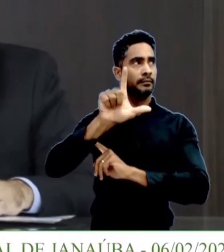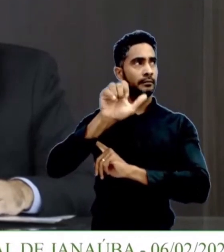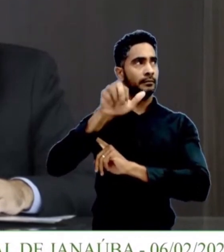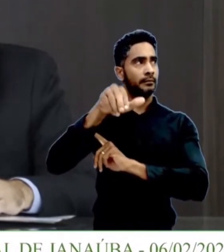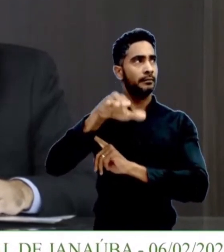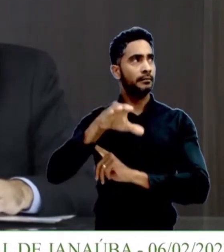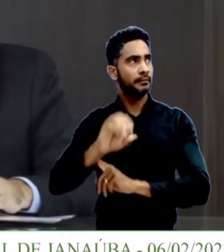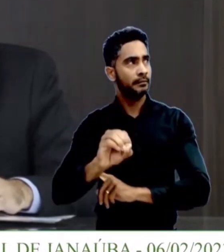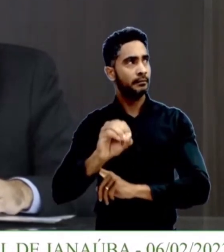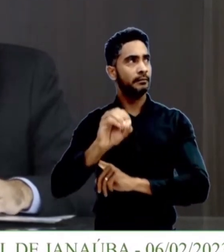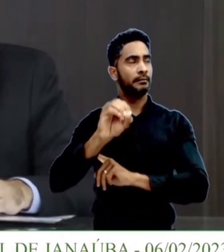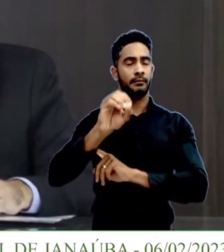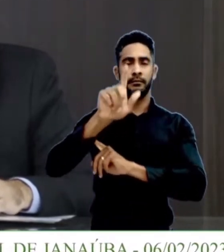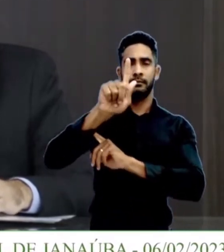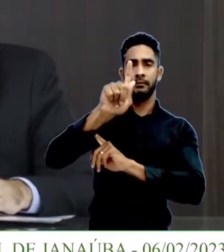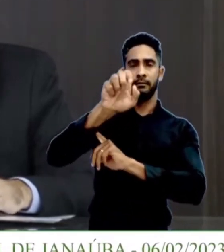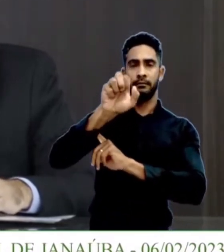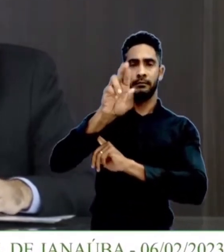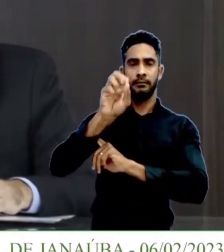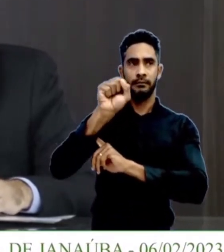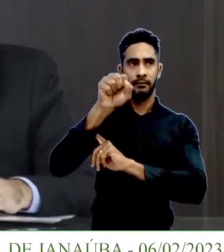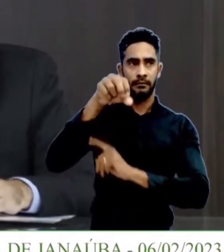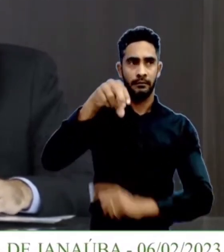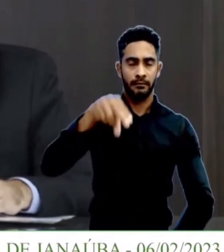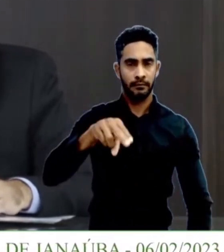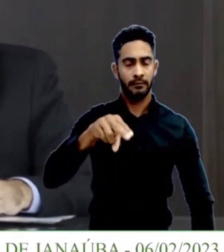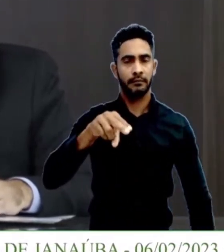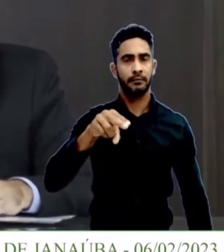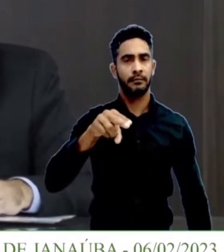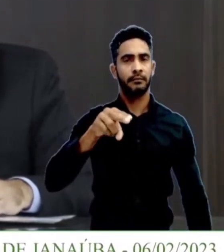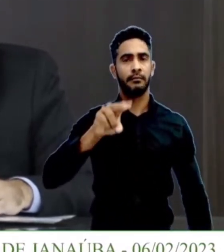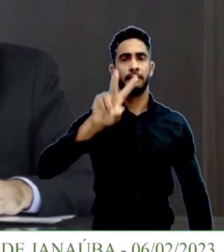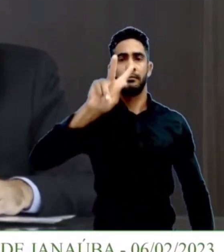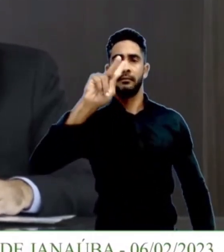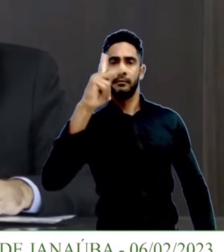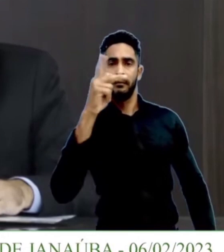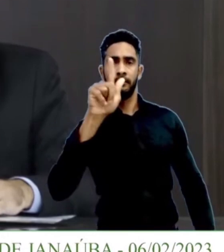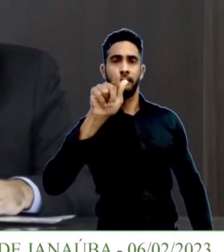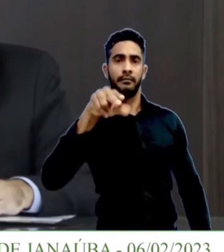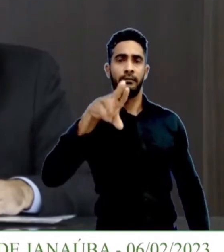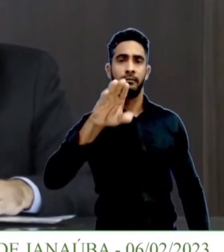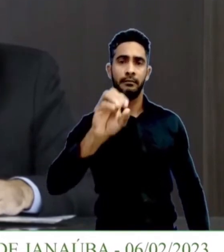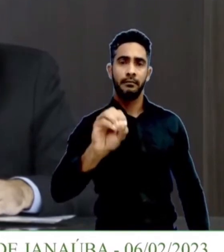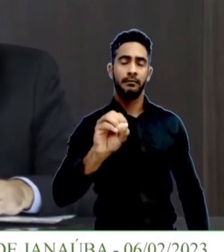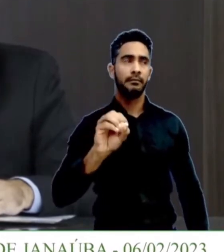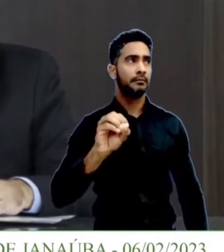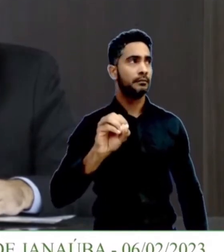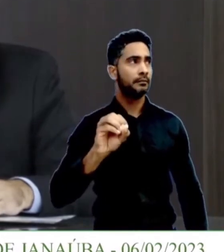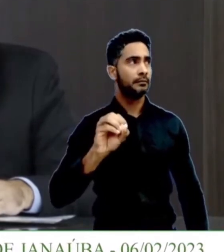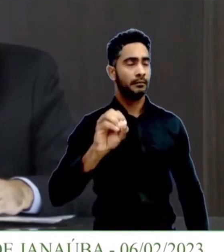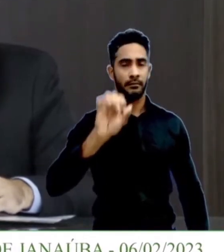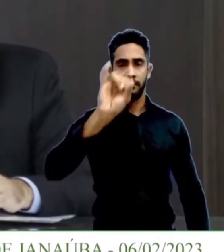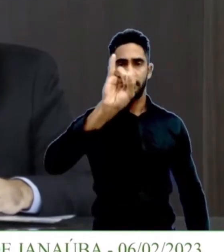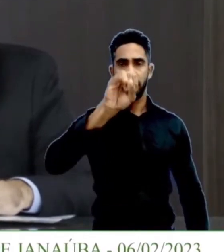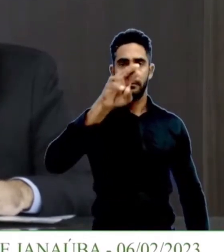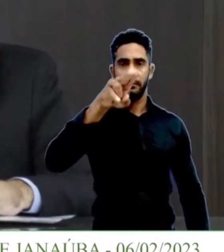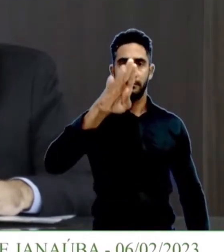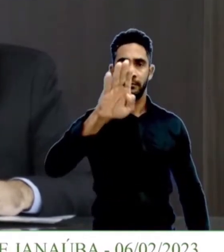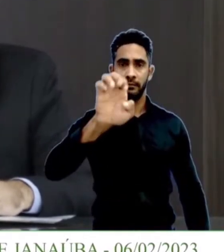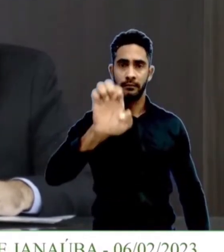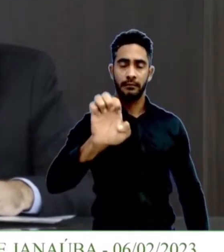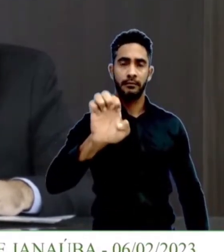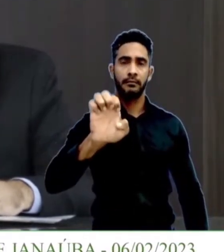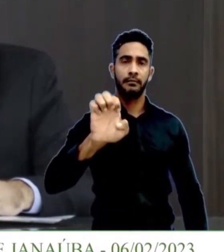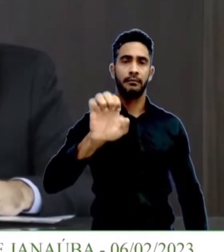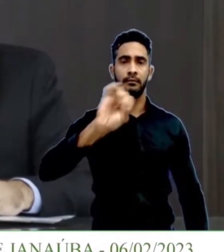Borges Ferreira, Gerson do Espírito Santo de Souza, Hugo Leonardo Dias Caes, Islane da Silva